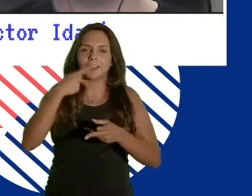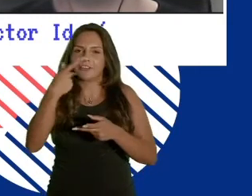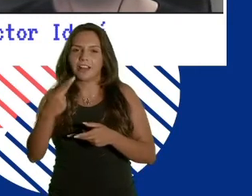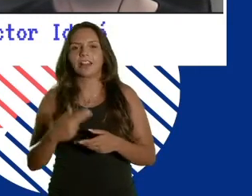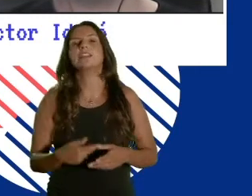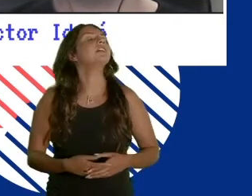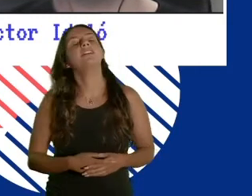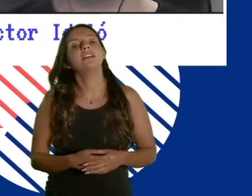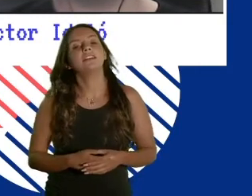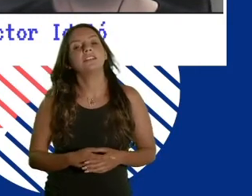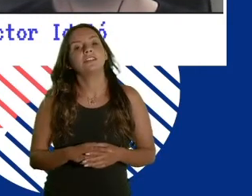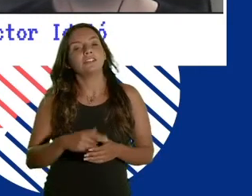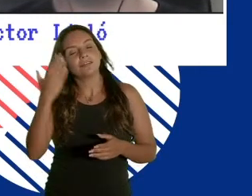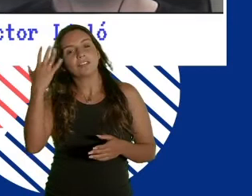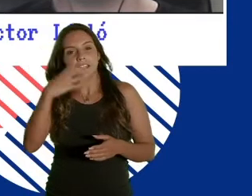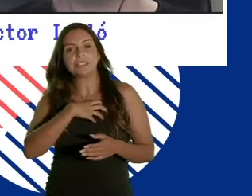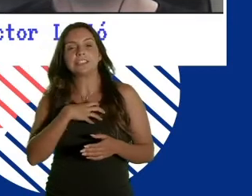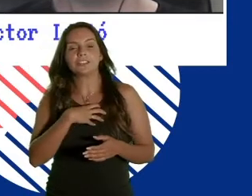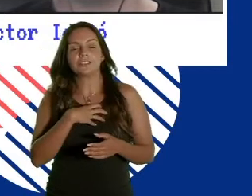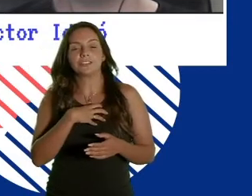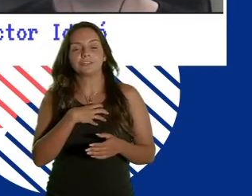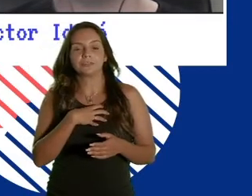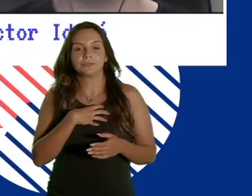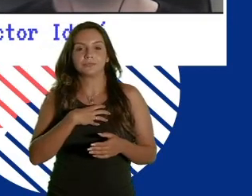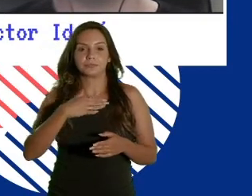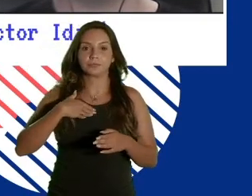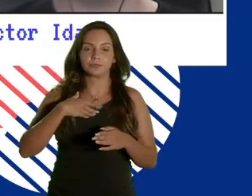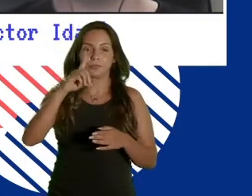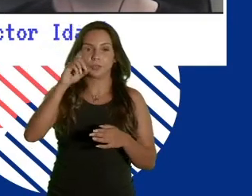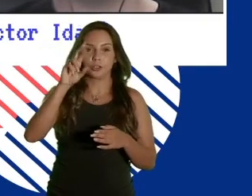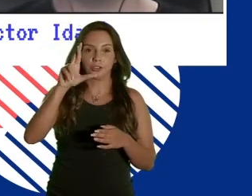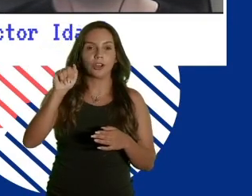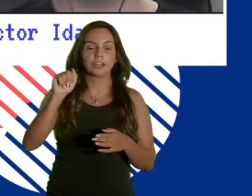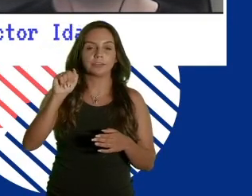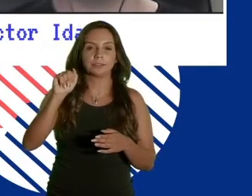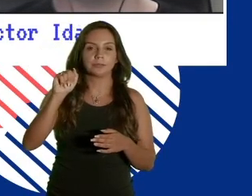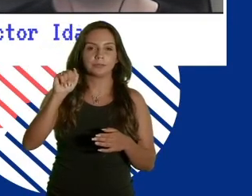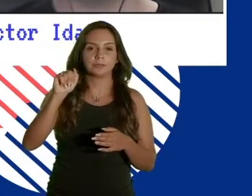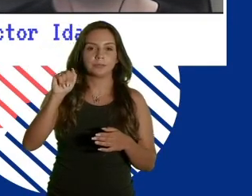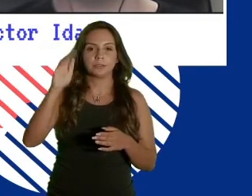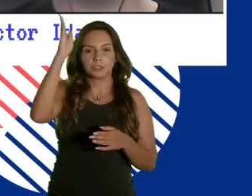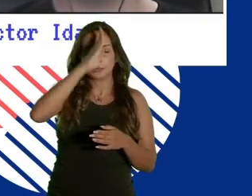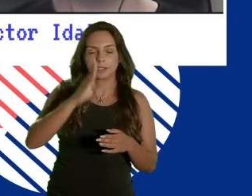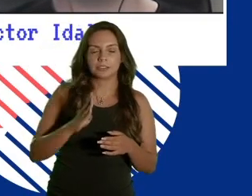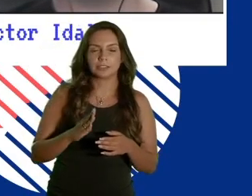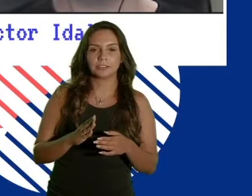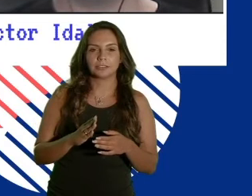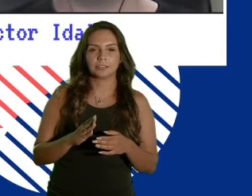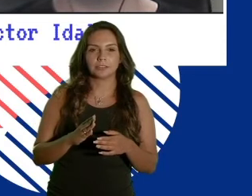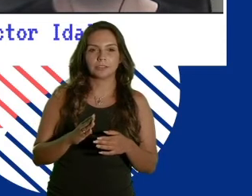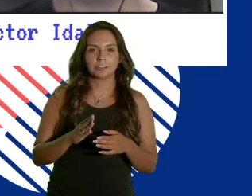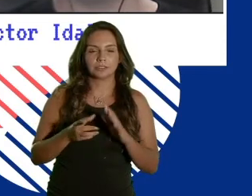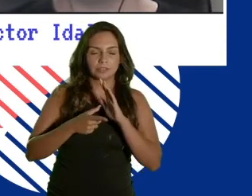um trino sensacional. Fui a Dora da Central do Brasil muito antes